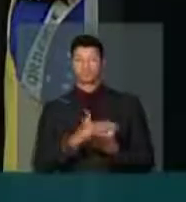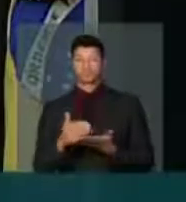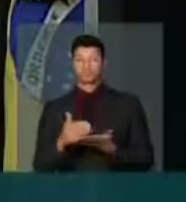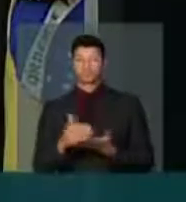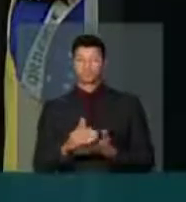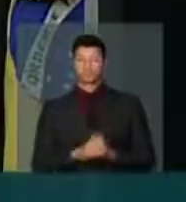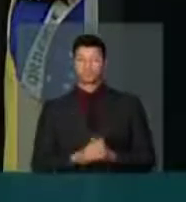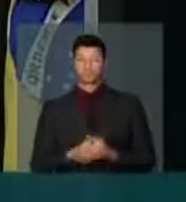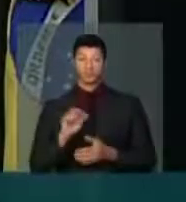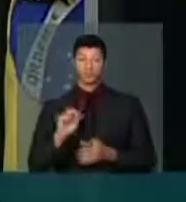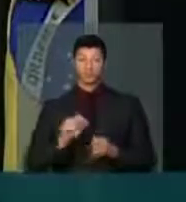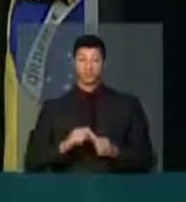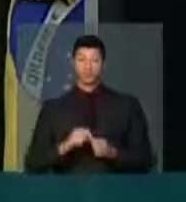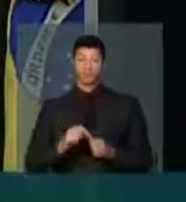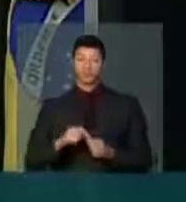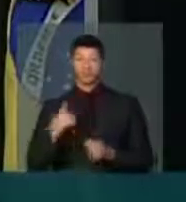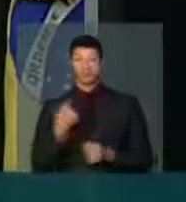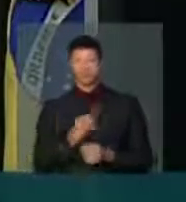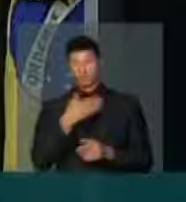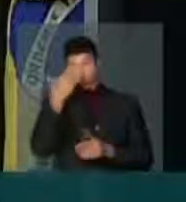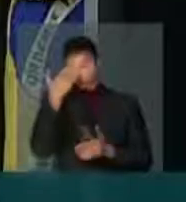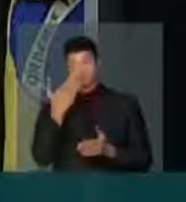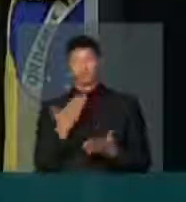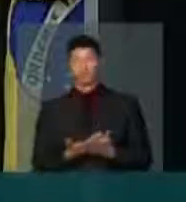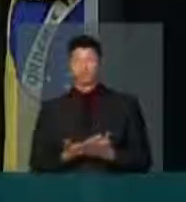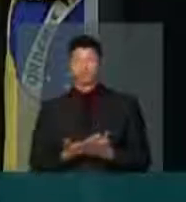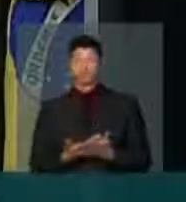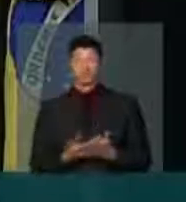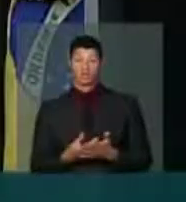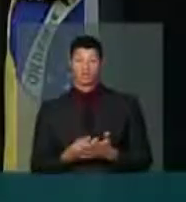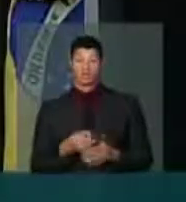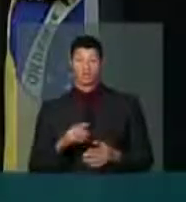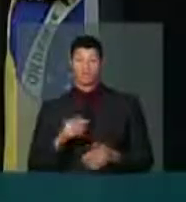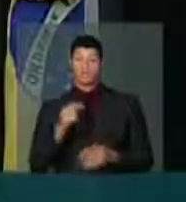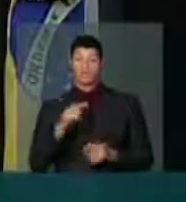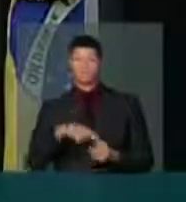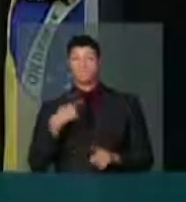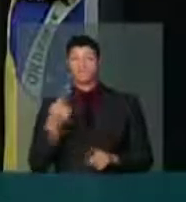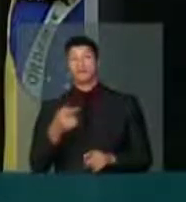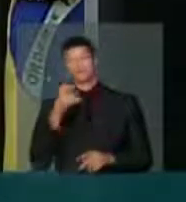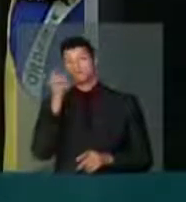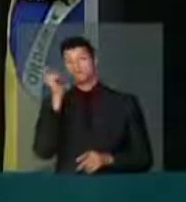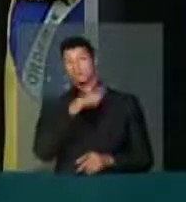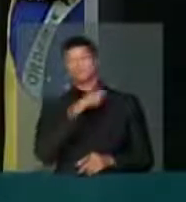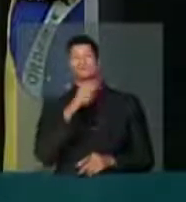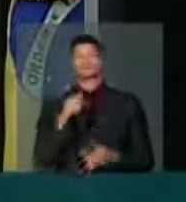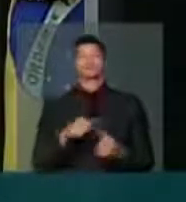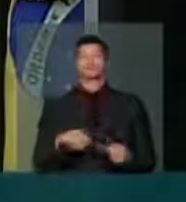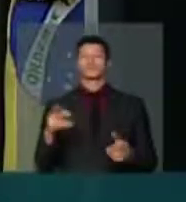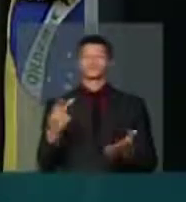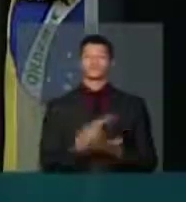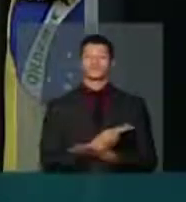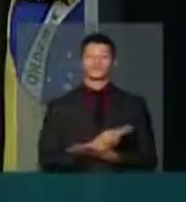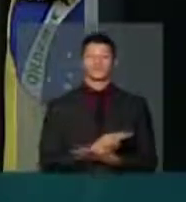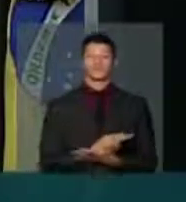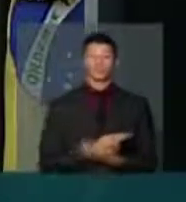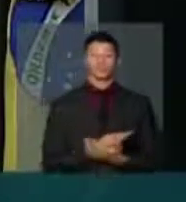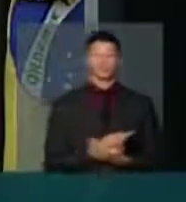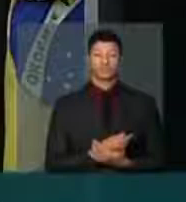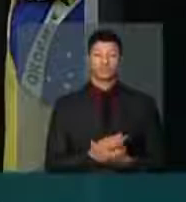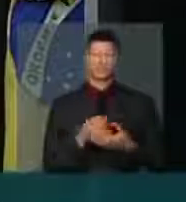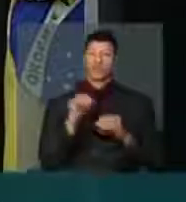iniciadas. O que faz nos crer que mais uma mentira está por vir.